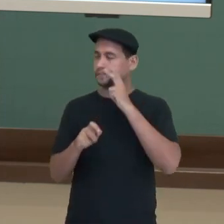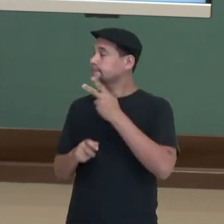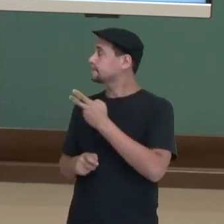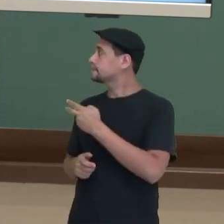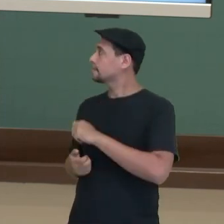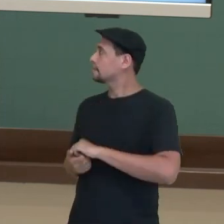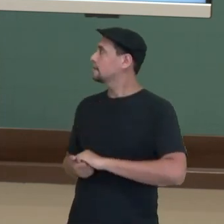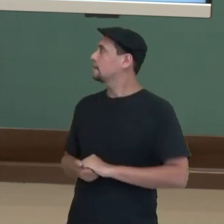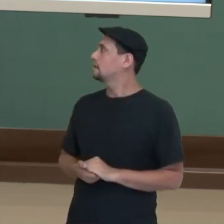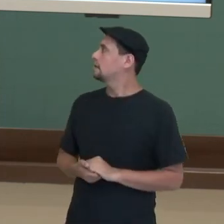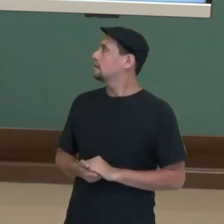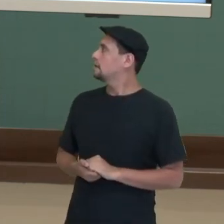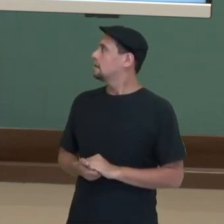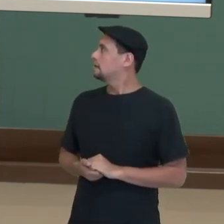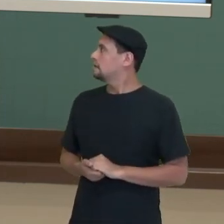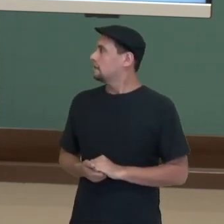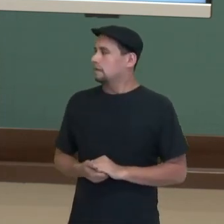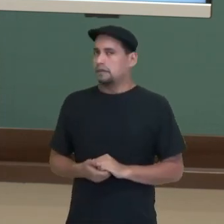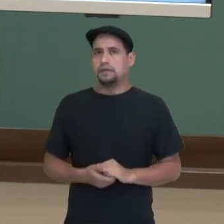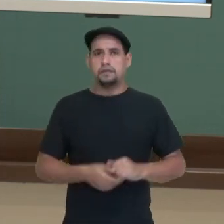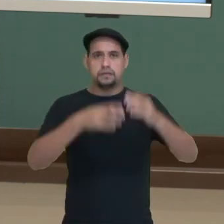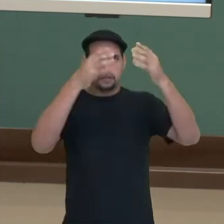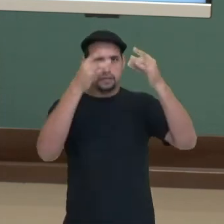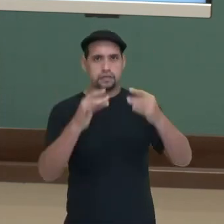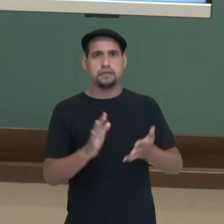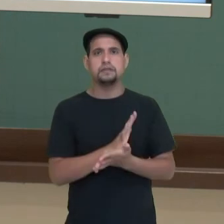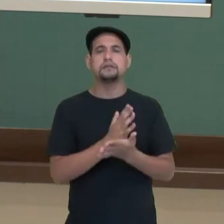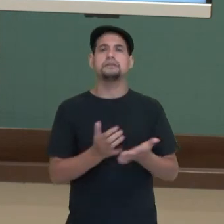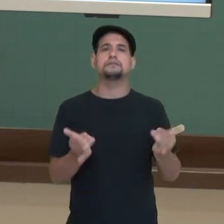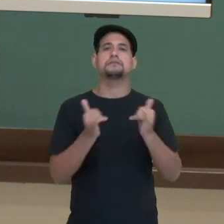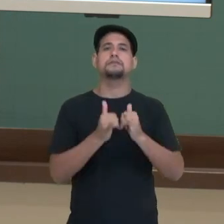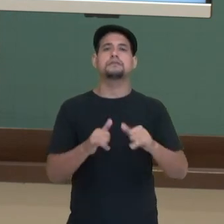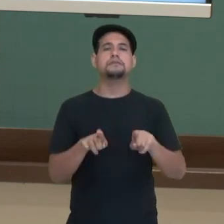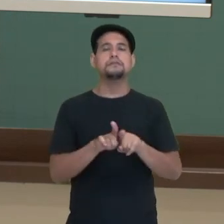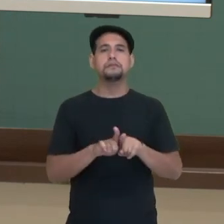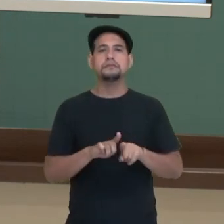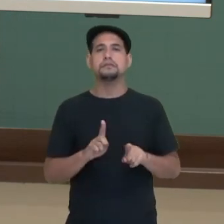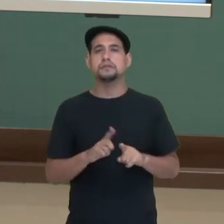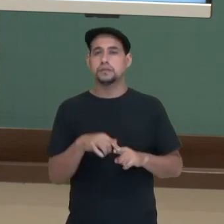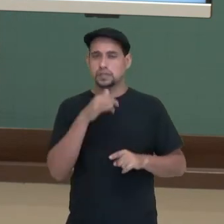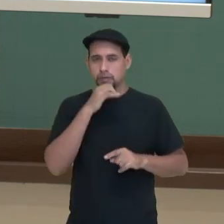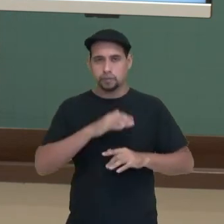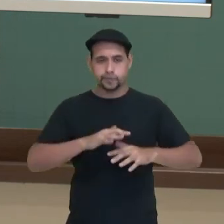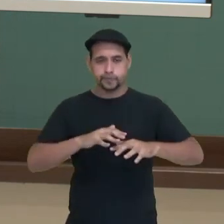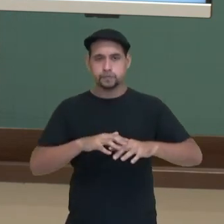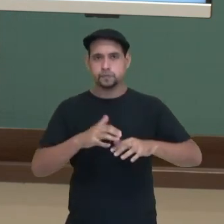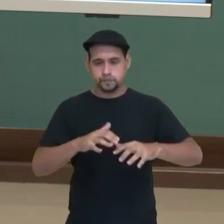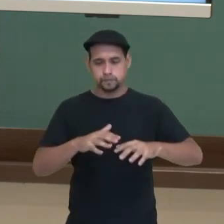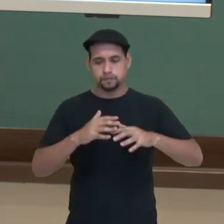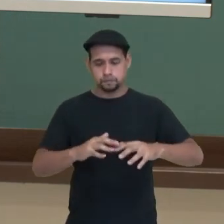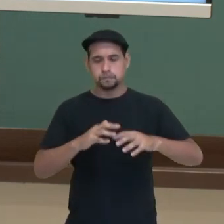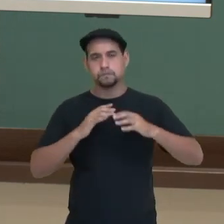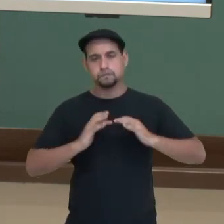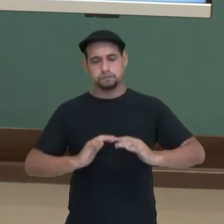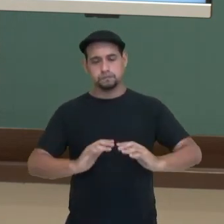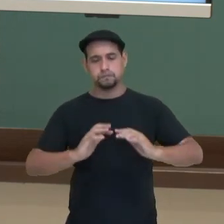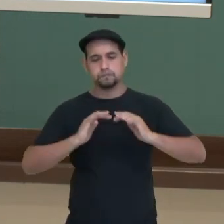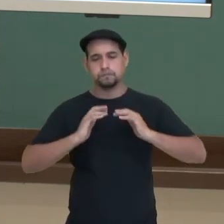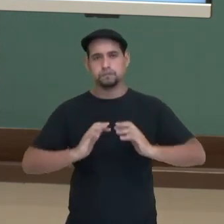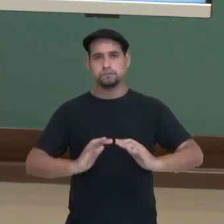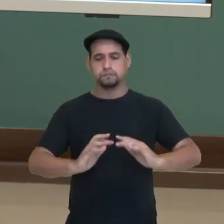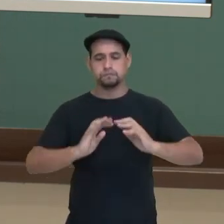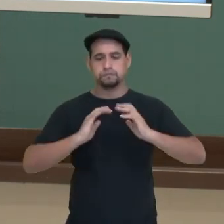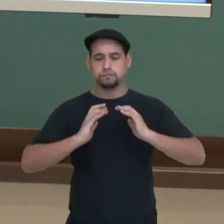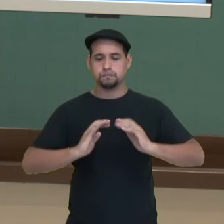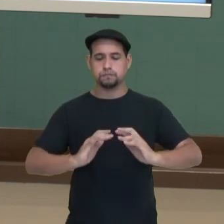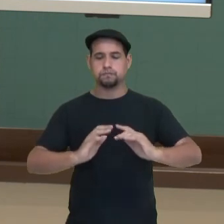são especializados no processamento de informações, transmitem os impulsos nervosos e os gliócitos são